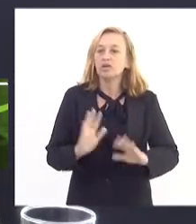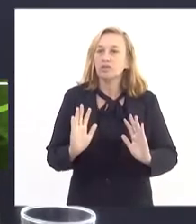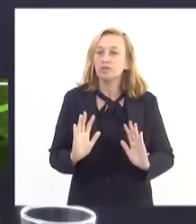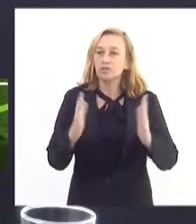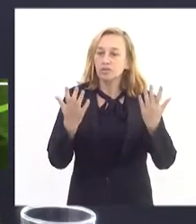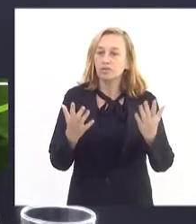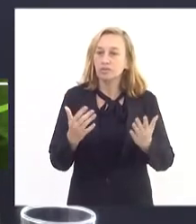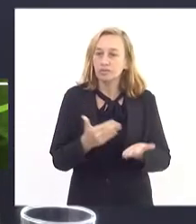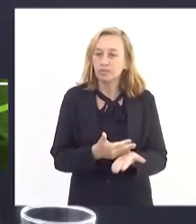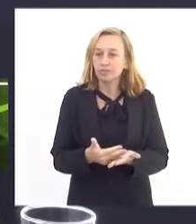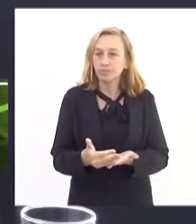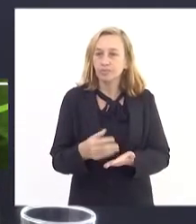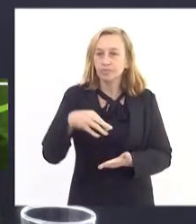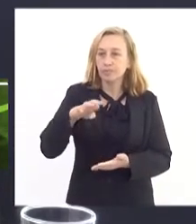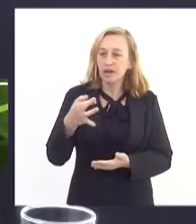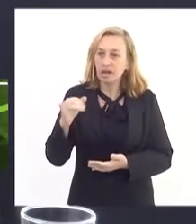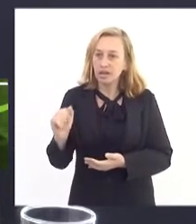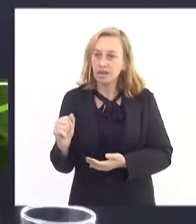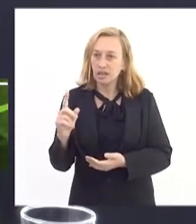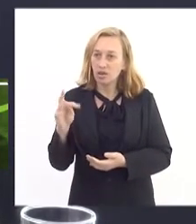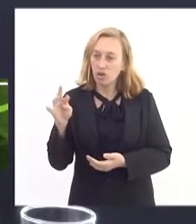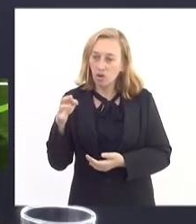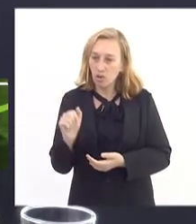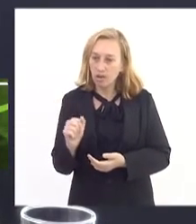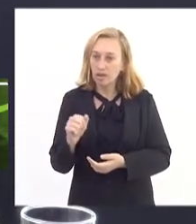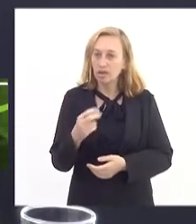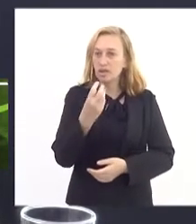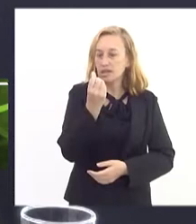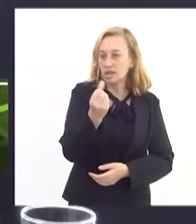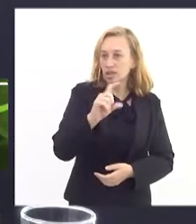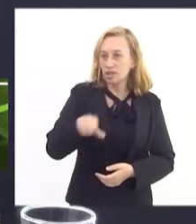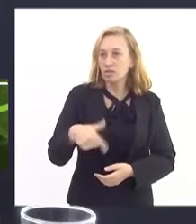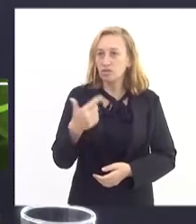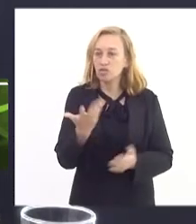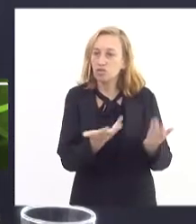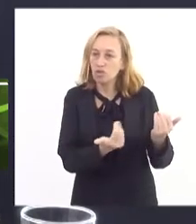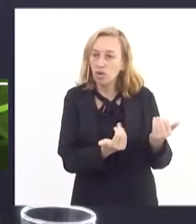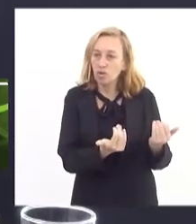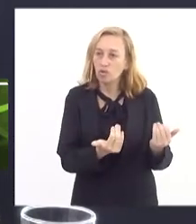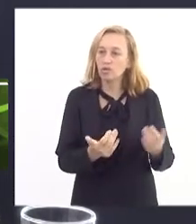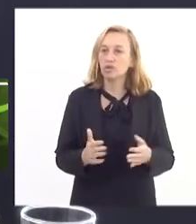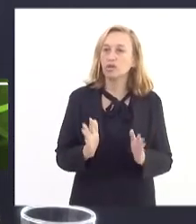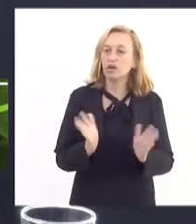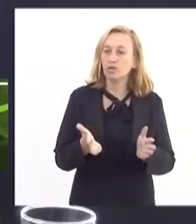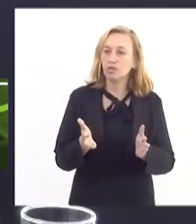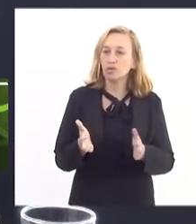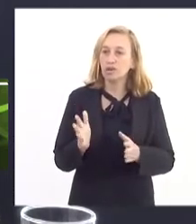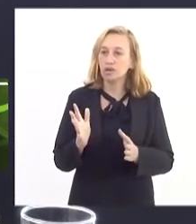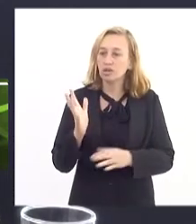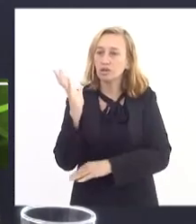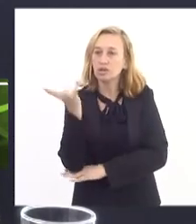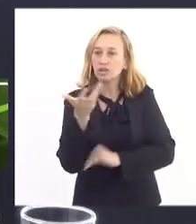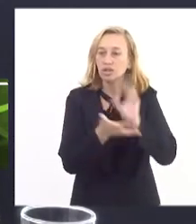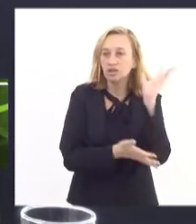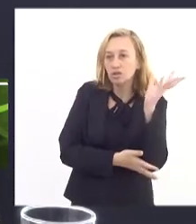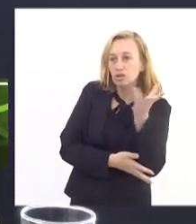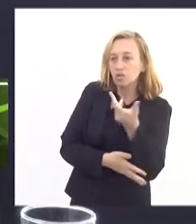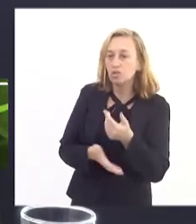da Glória, com inscrição de 6 mil jovens, e agora a gente está numa fase de ambientação. Lá atrás eu disse que a